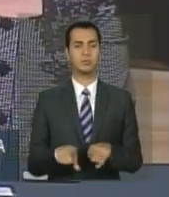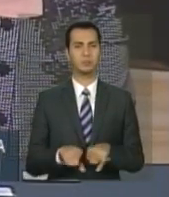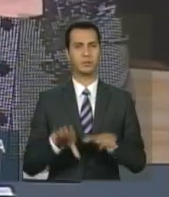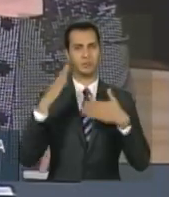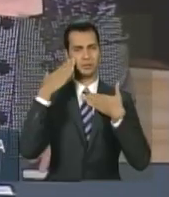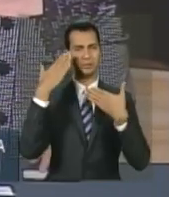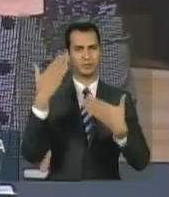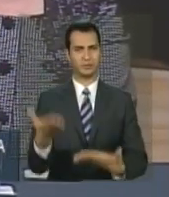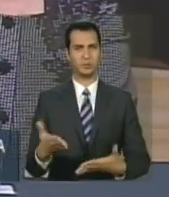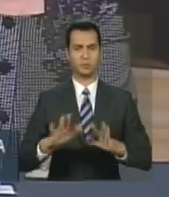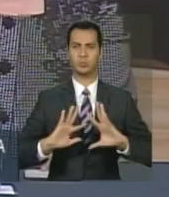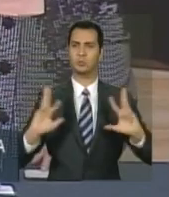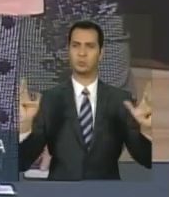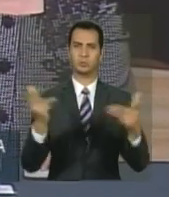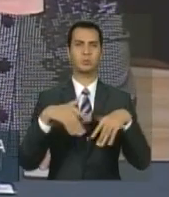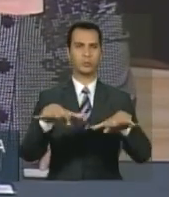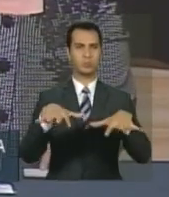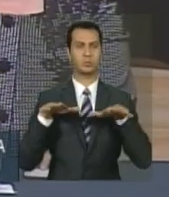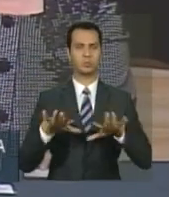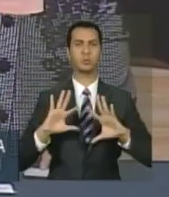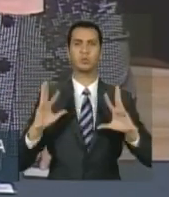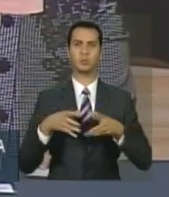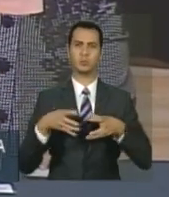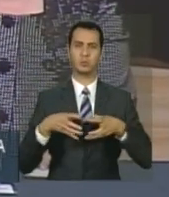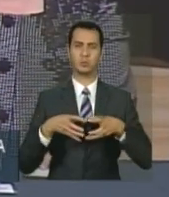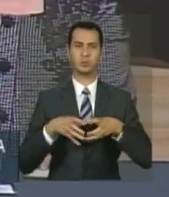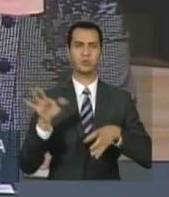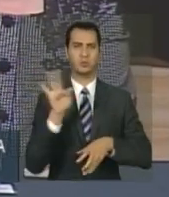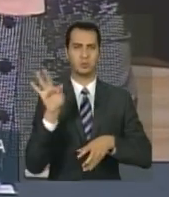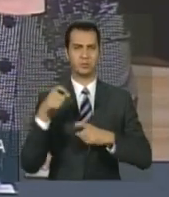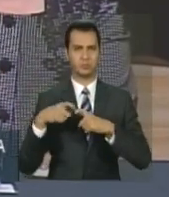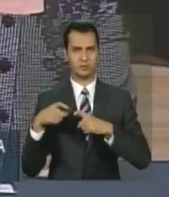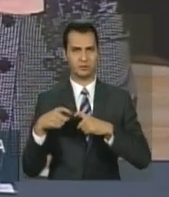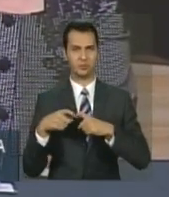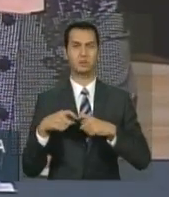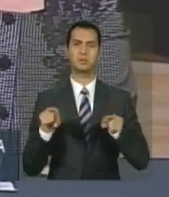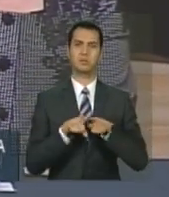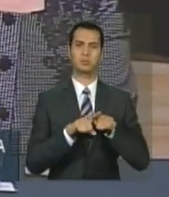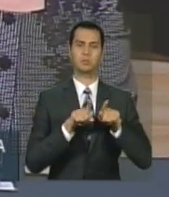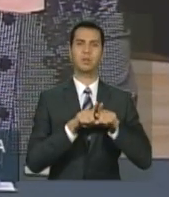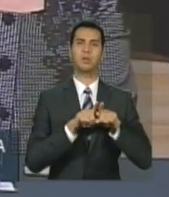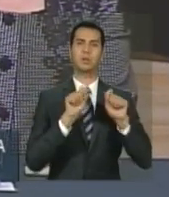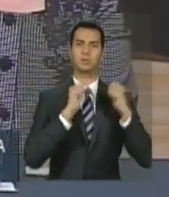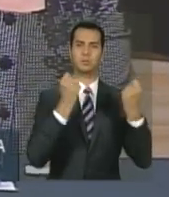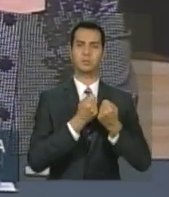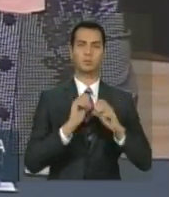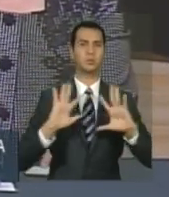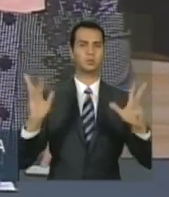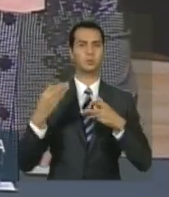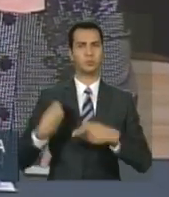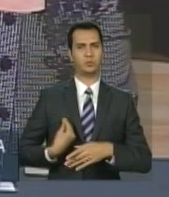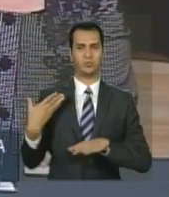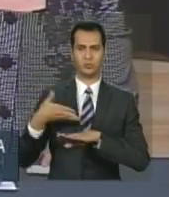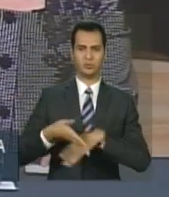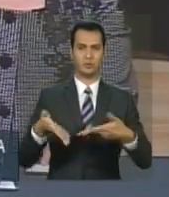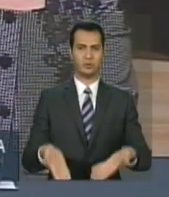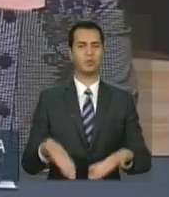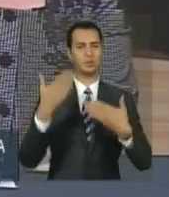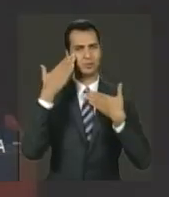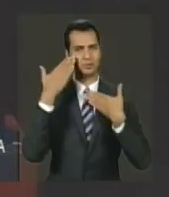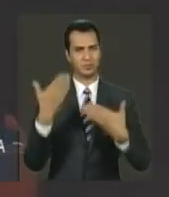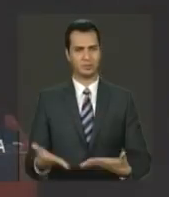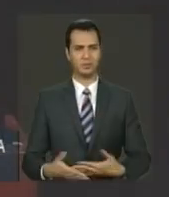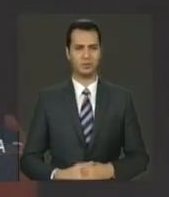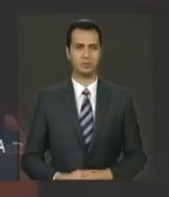nome da congregação da Faculdade de Medicina, seu colegiado maior, a presença de todos